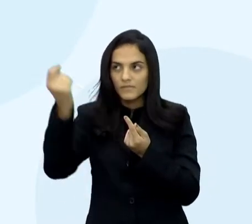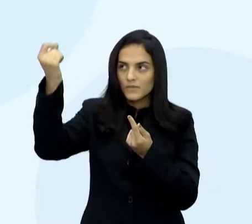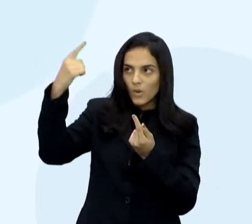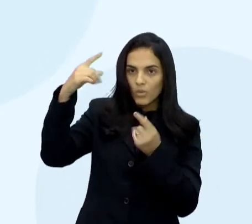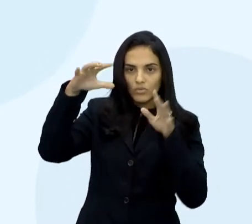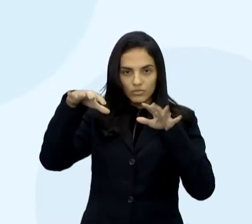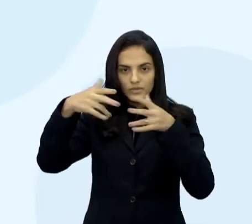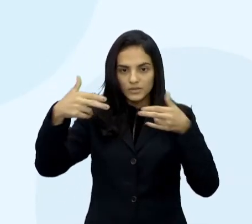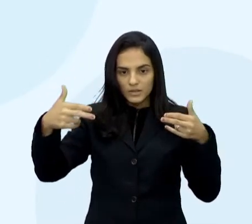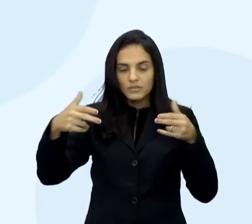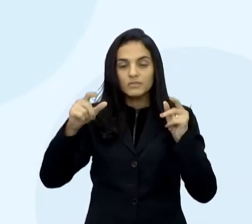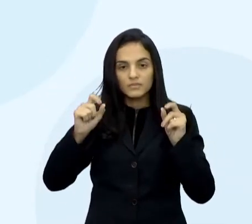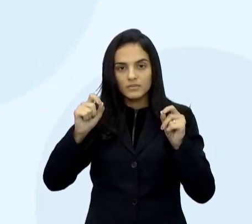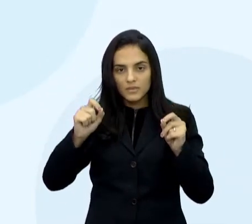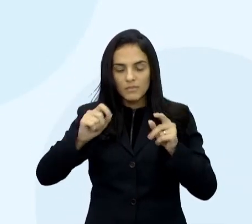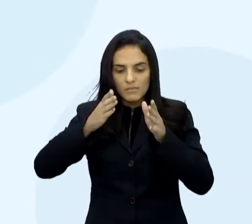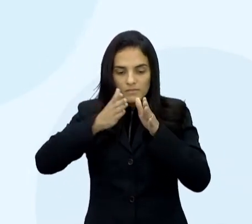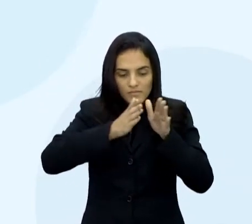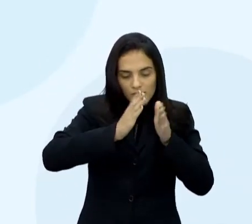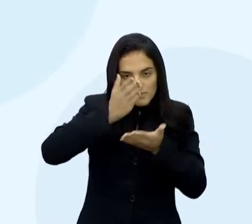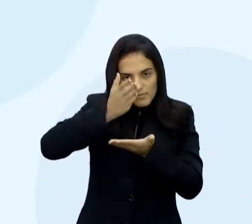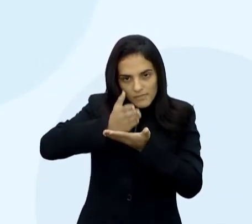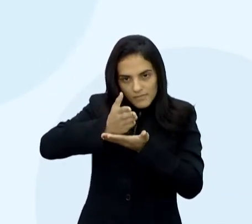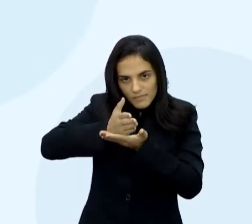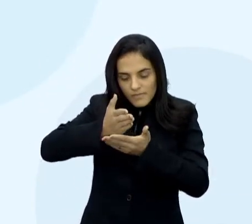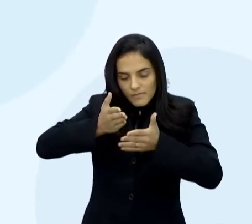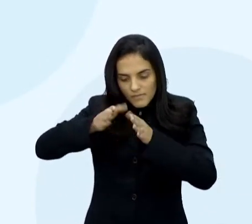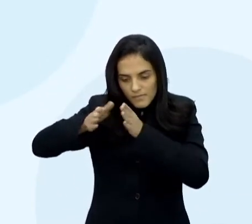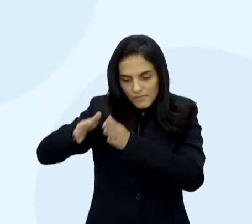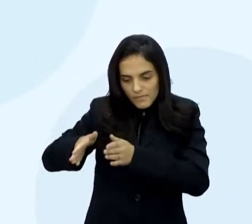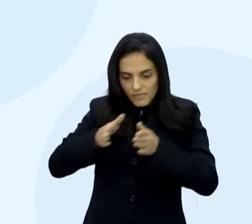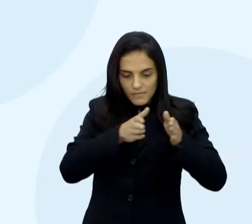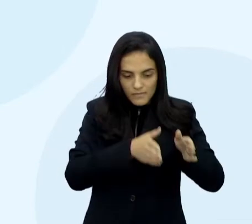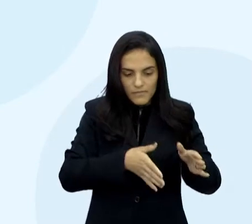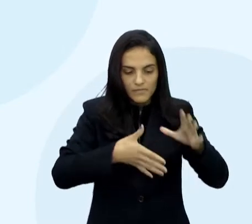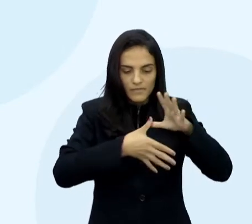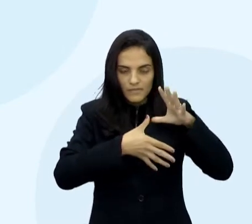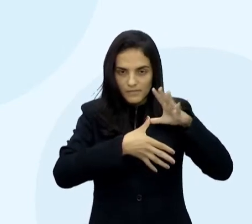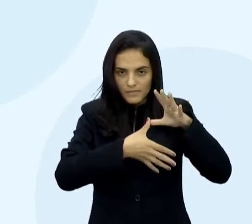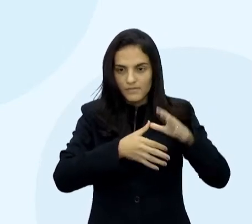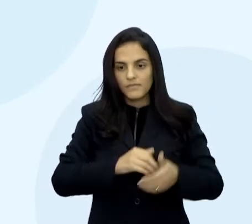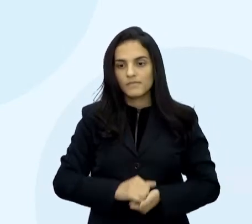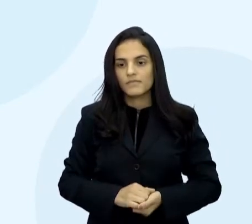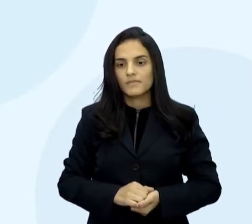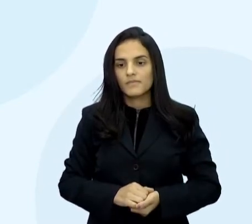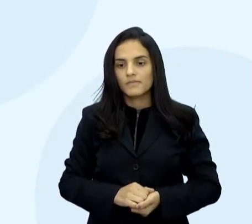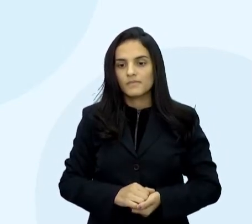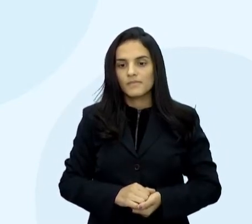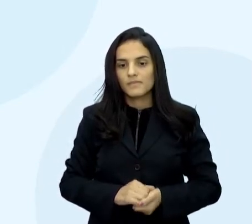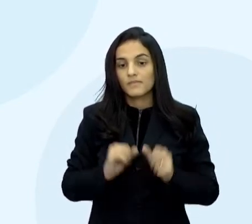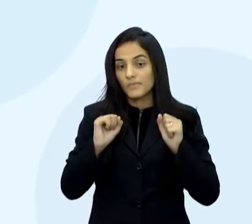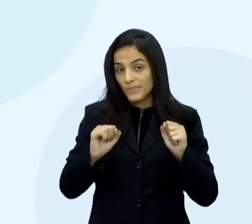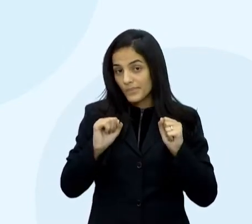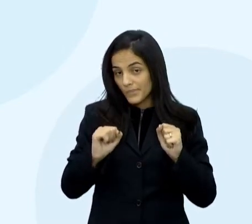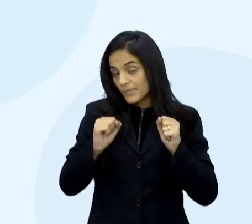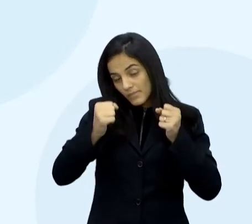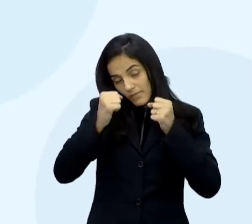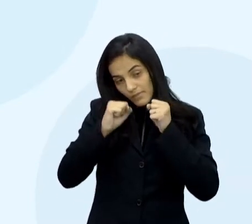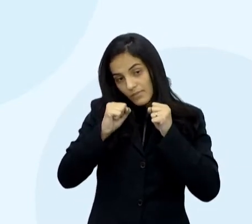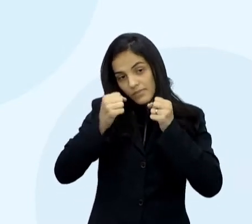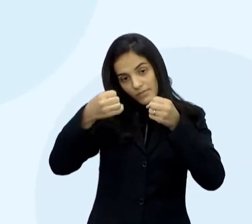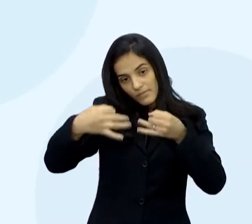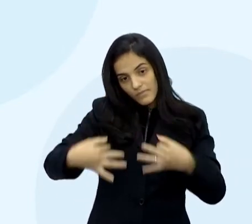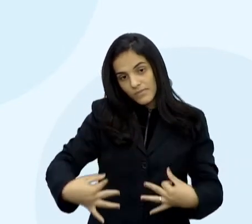climáticas servem como uma separação natural entre fronteiras. Podemos destacar, por exemplo,